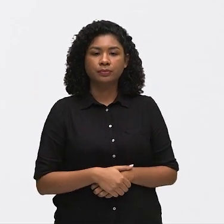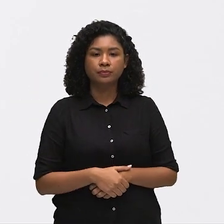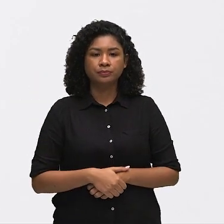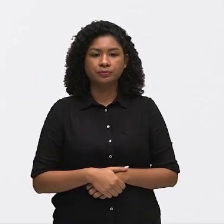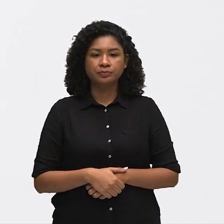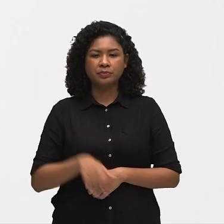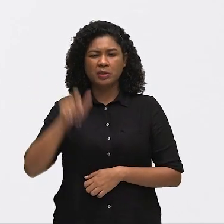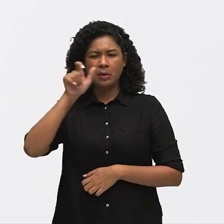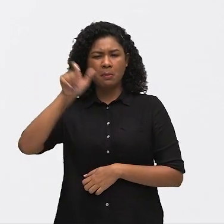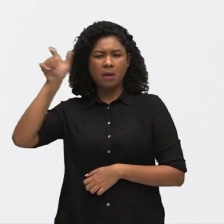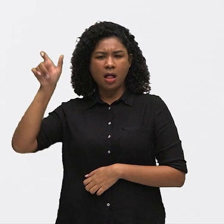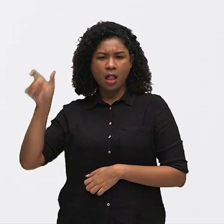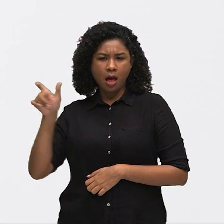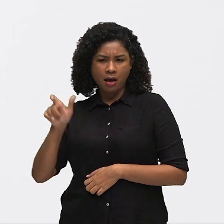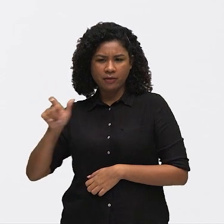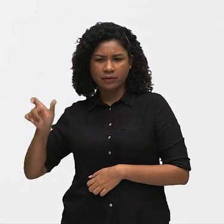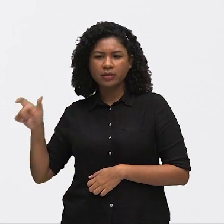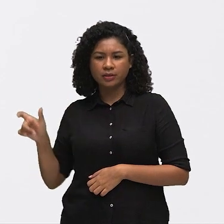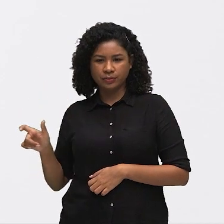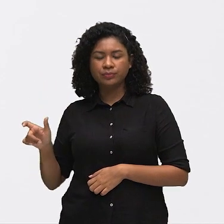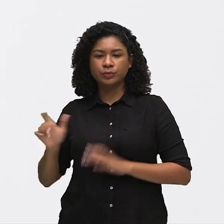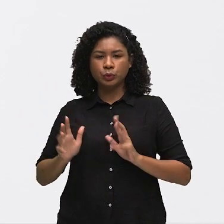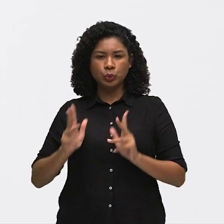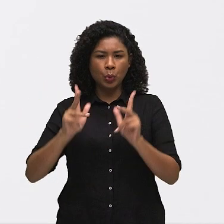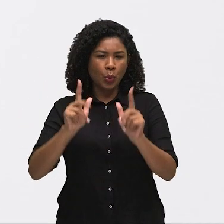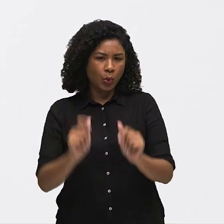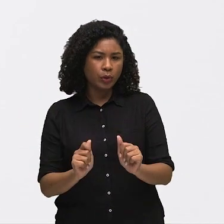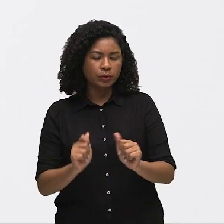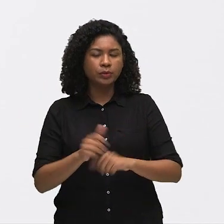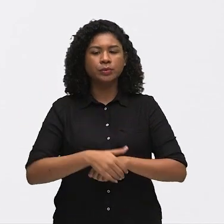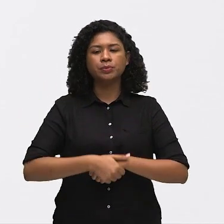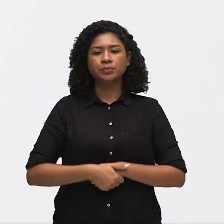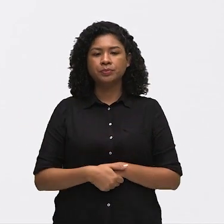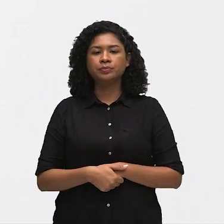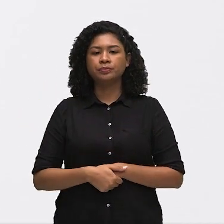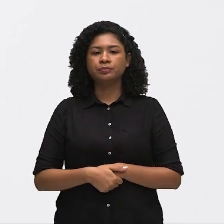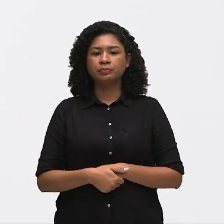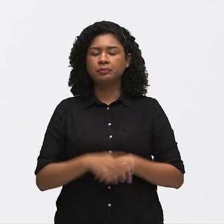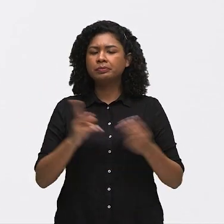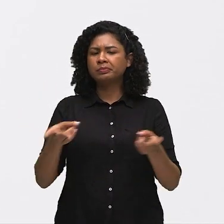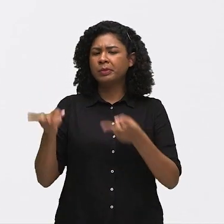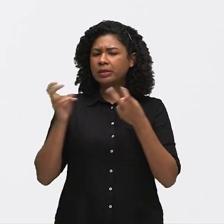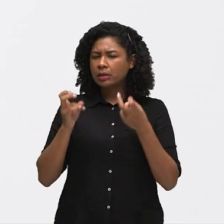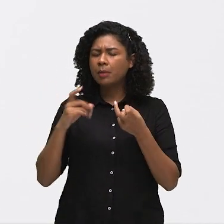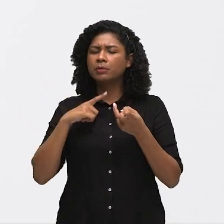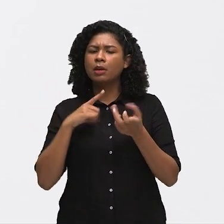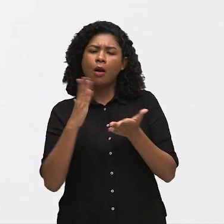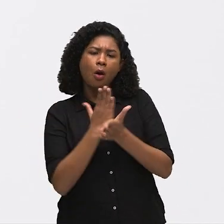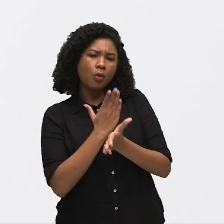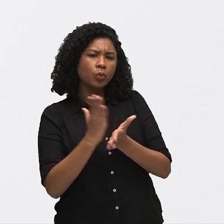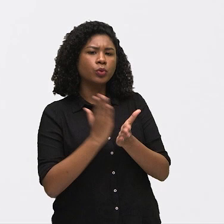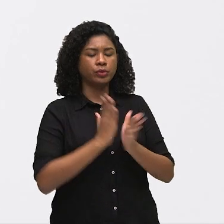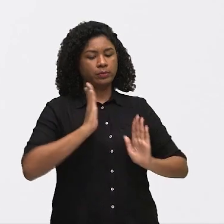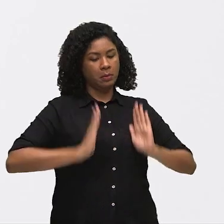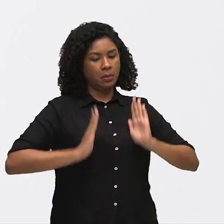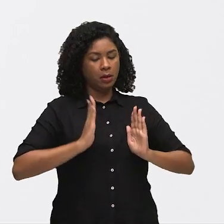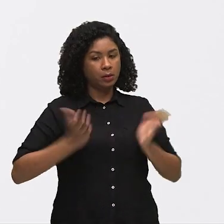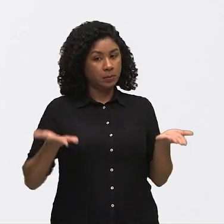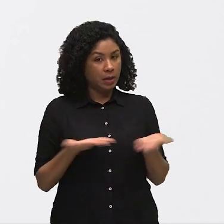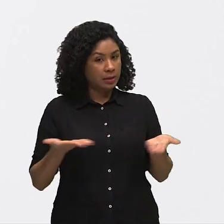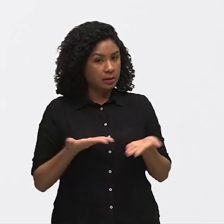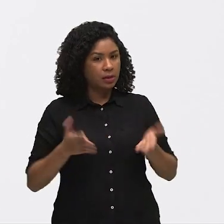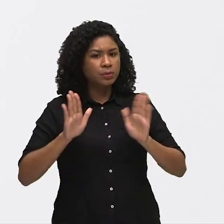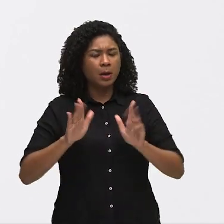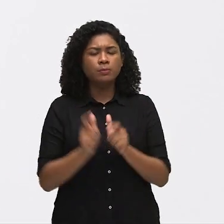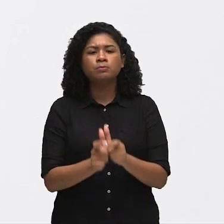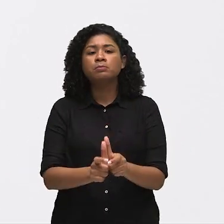foi, passou, alcançou, achou e assim por diante. A gente vê que, embora tenhamos o tempo presente, é o tempo